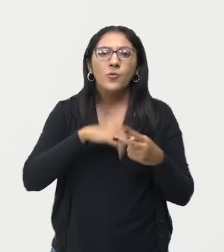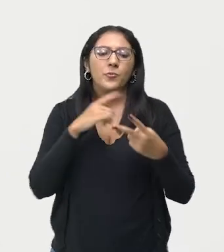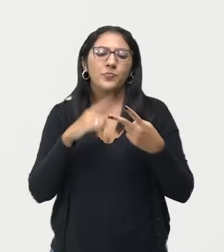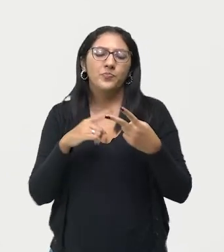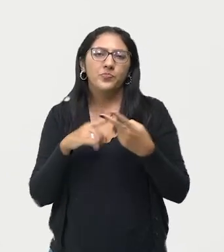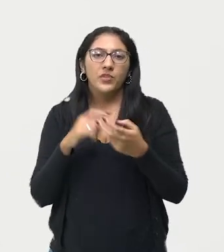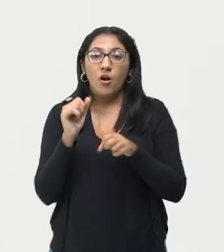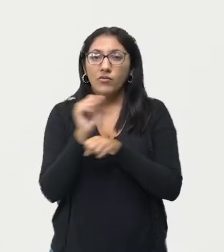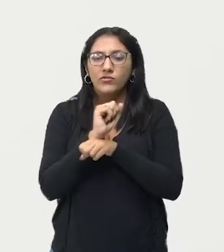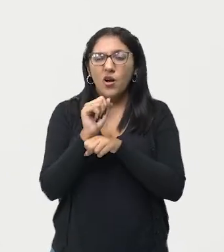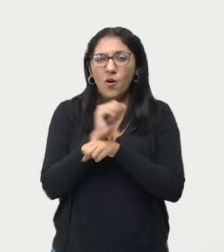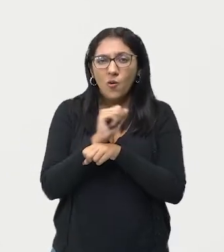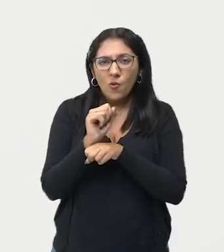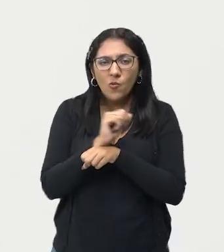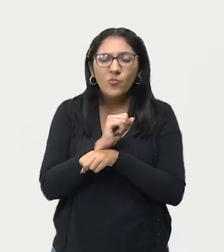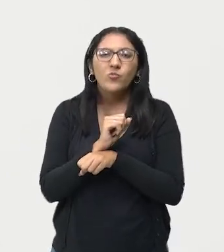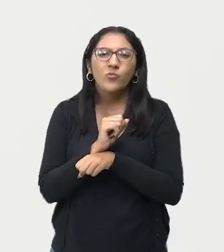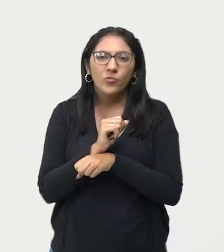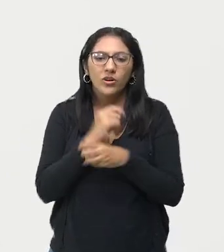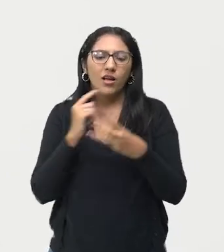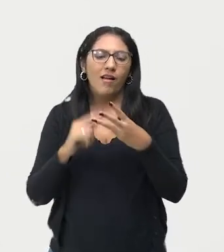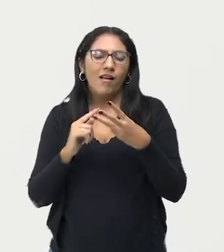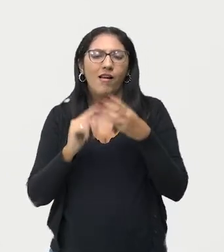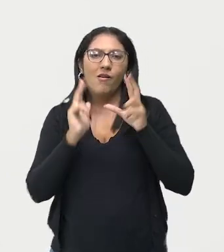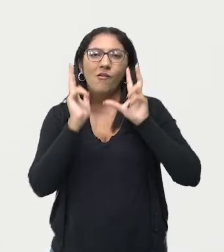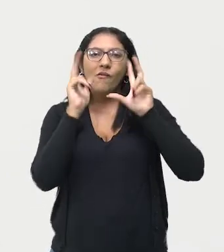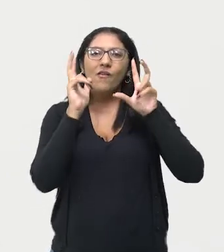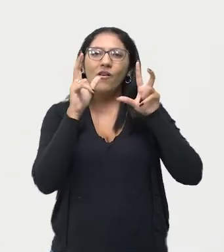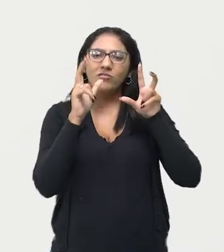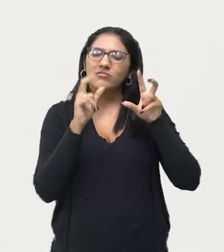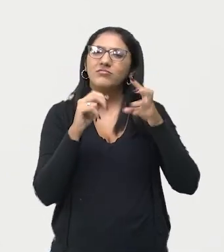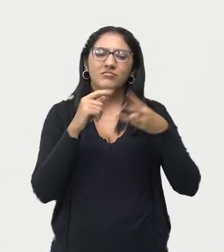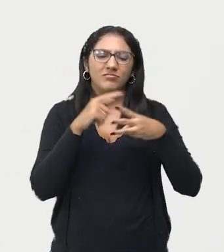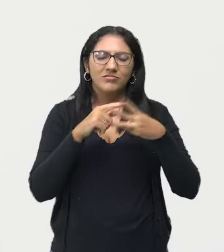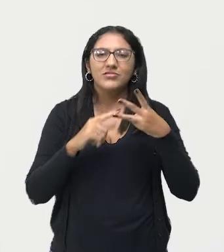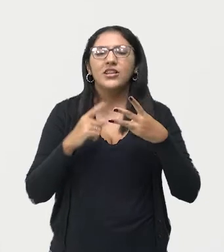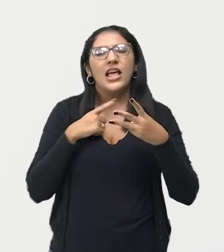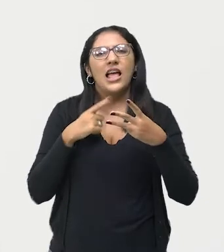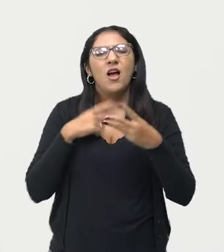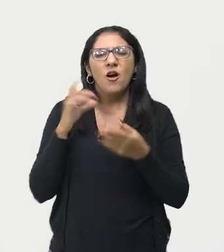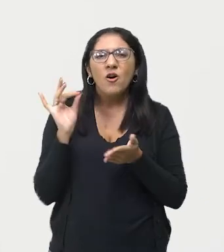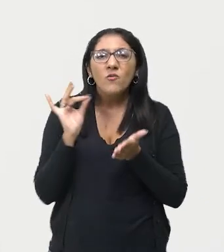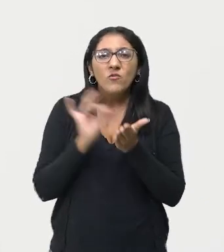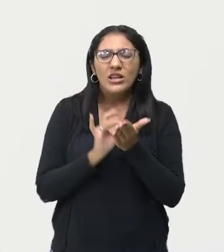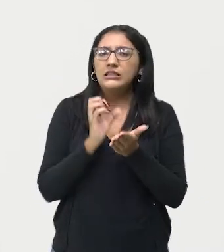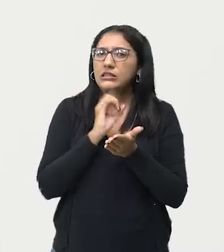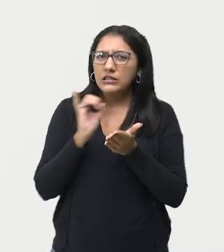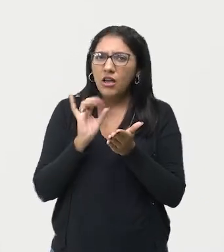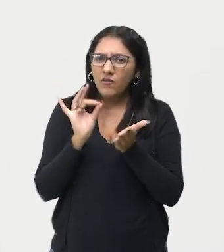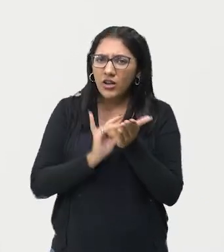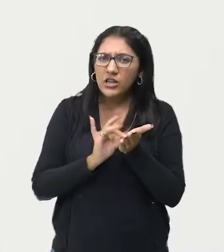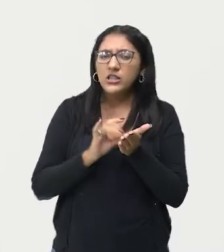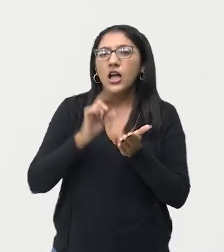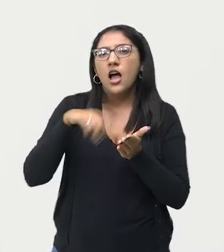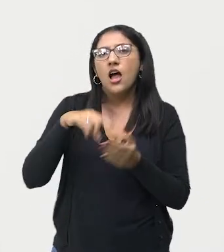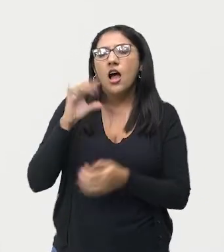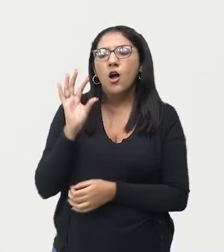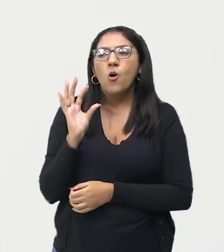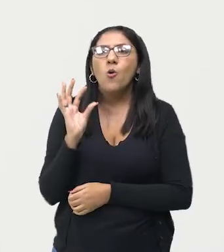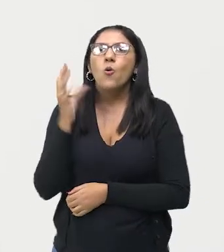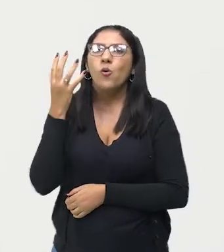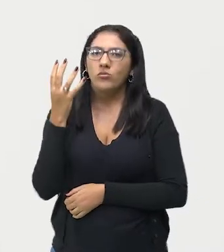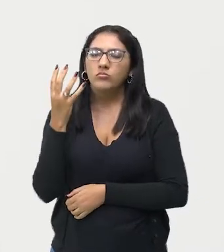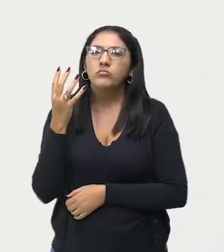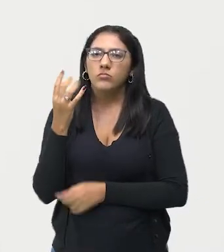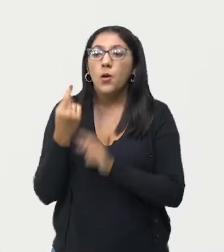às corridas, né, Fórmula 1 e Fórmula Indy, e ao vôlei. Então, isso é comprovável. Se é comprovável, é fato.